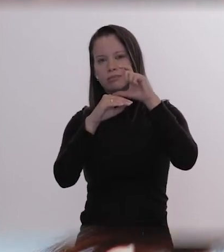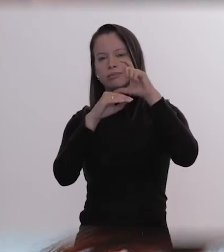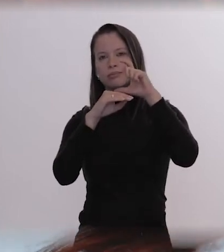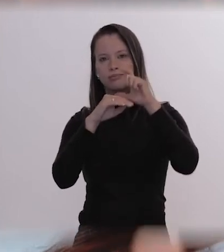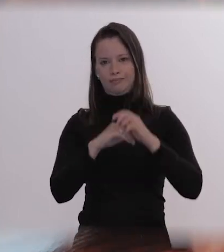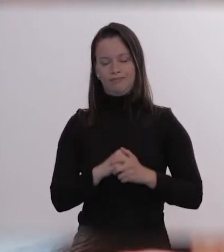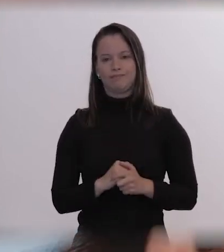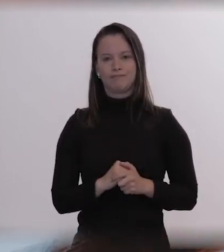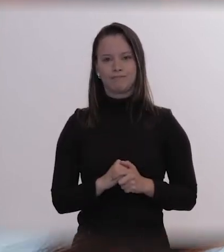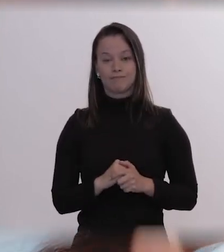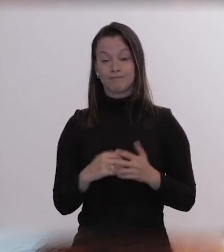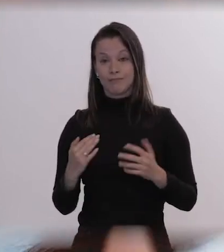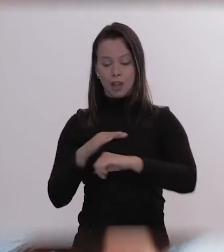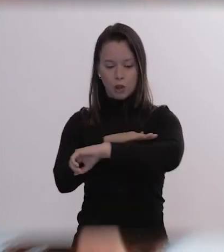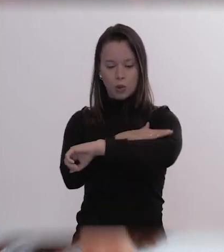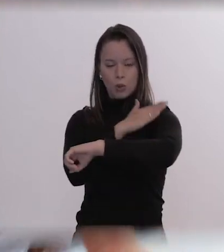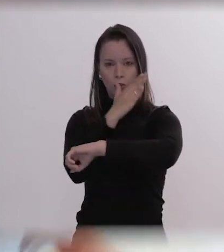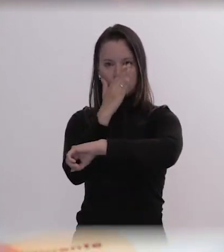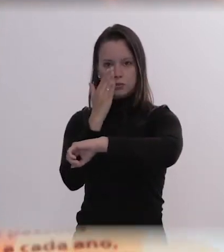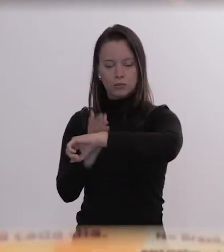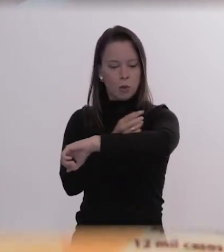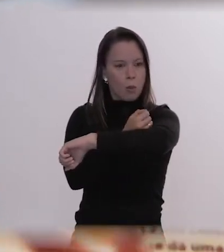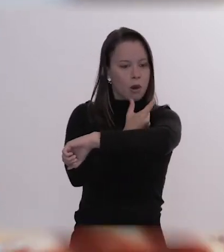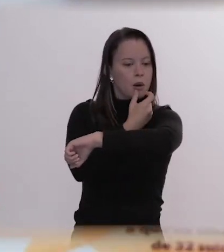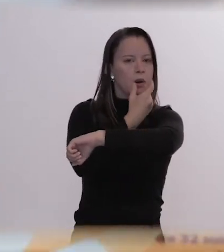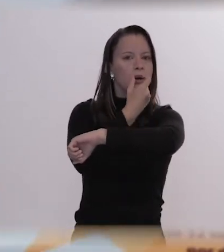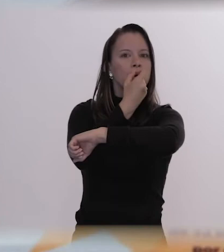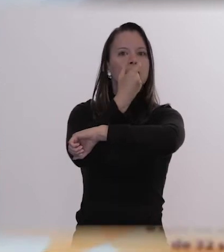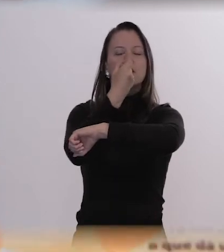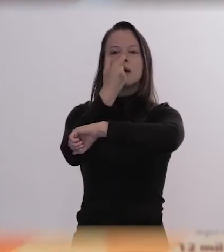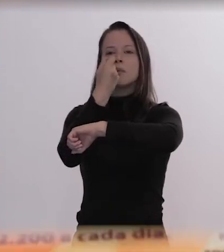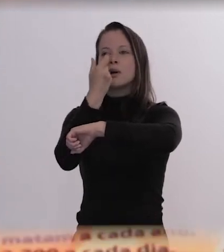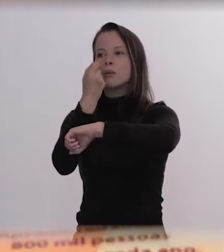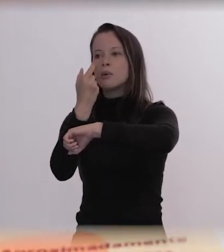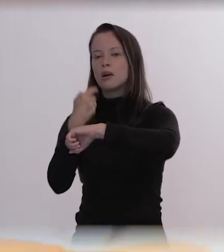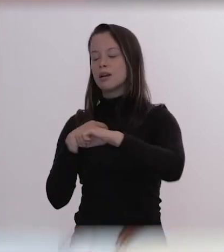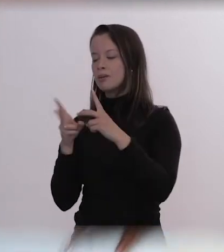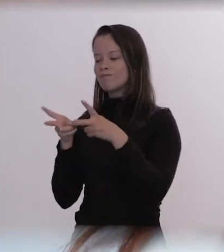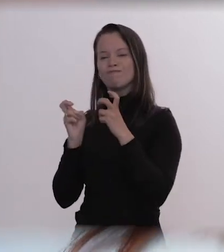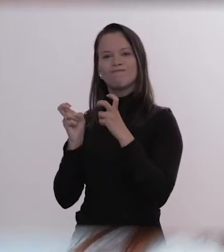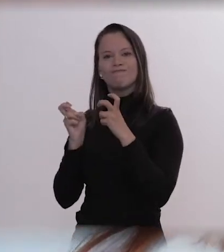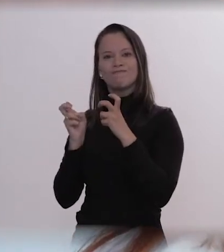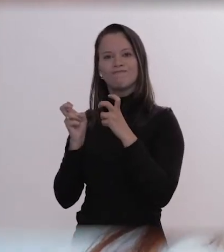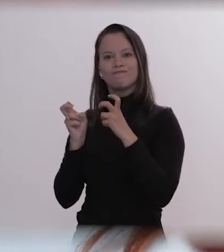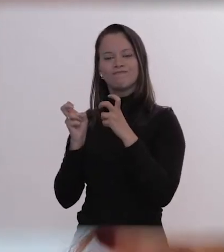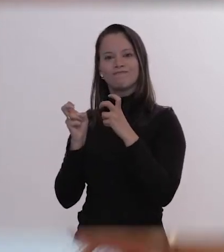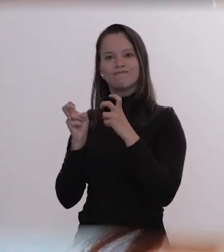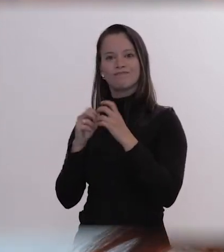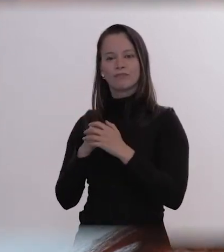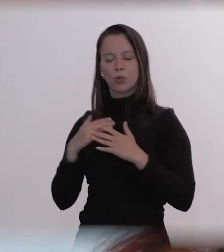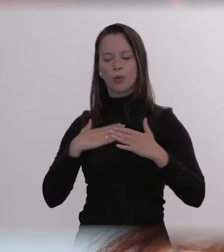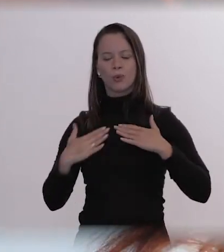Foi quando ela foi tomando ao longo do dia, não deu para perceber, e aí ela fez o quê?